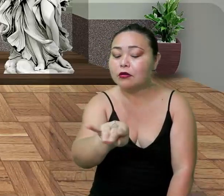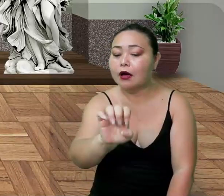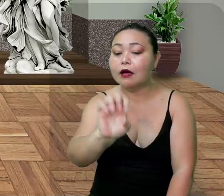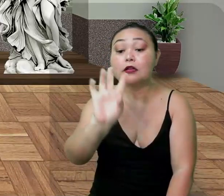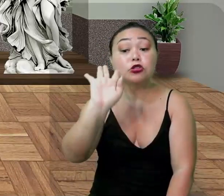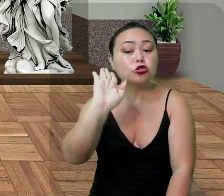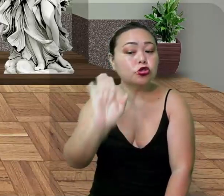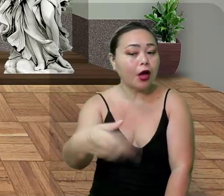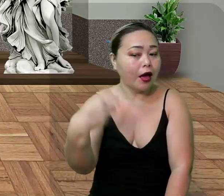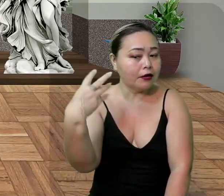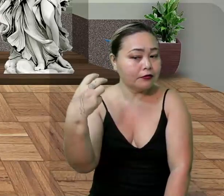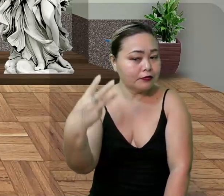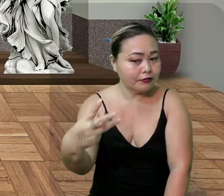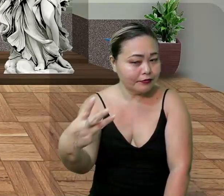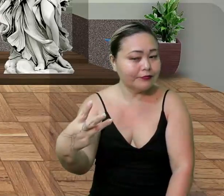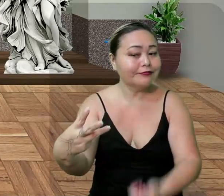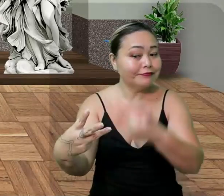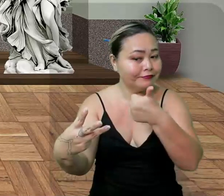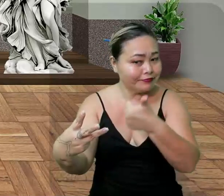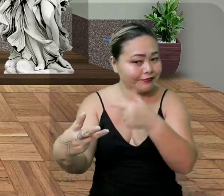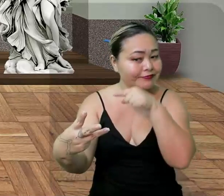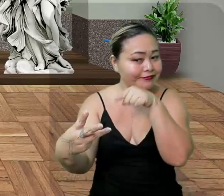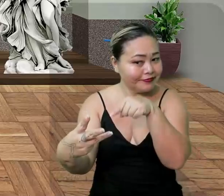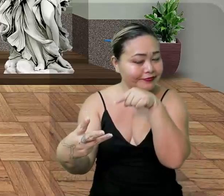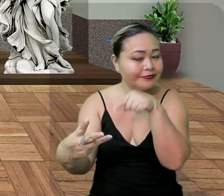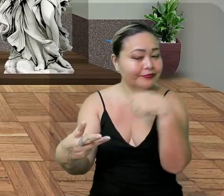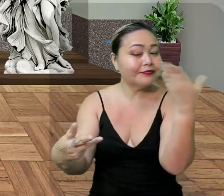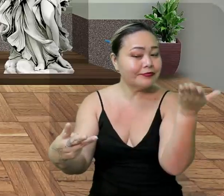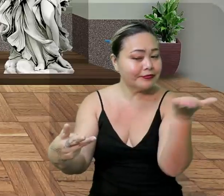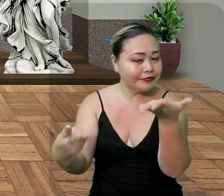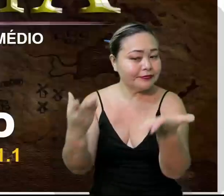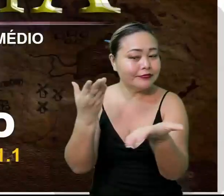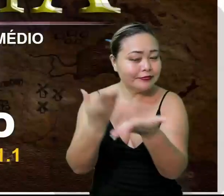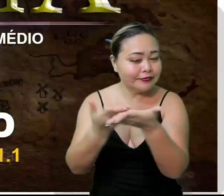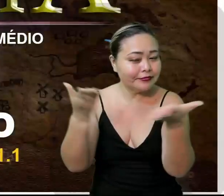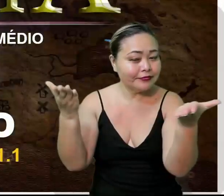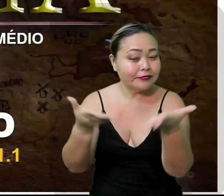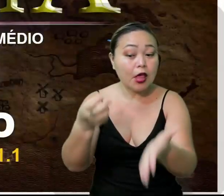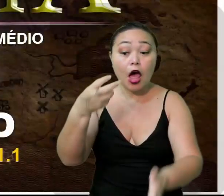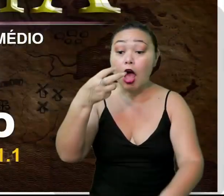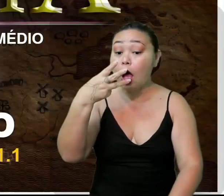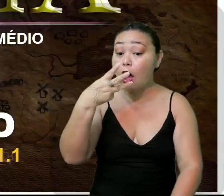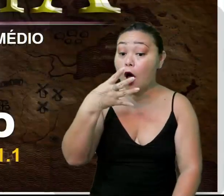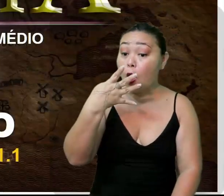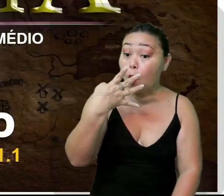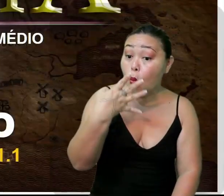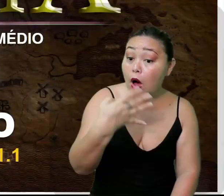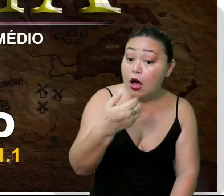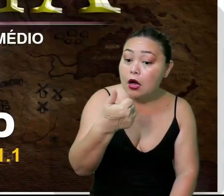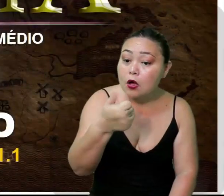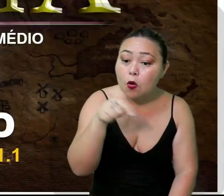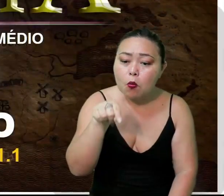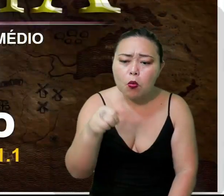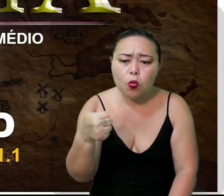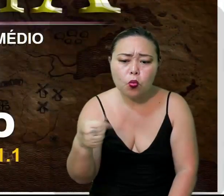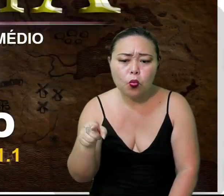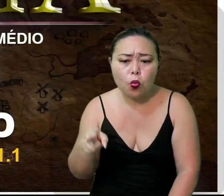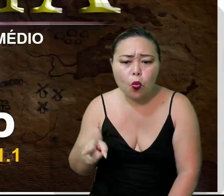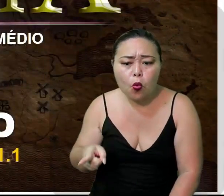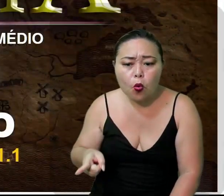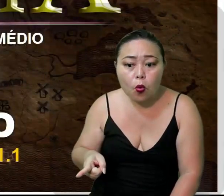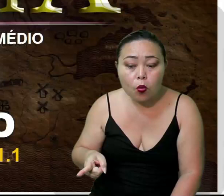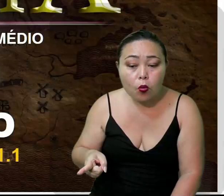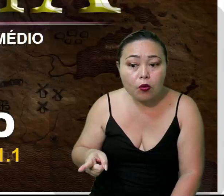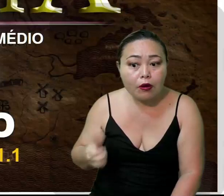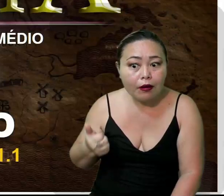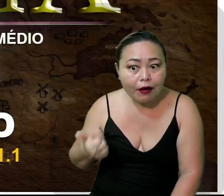na unidade 3. É isso mesmo. E a aula de hoje, olha aí, 41.1, rapaz. Já tá